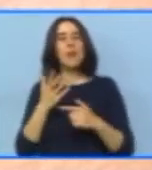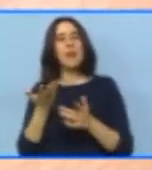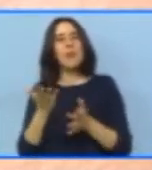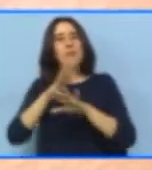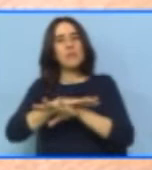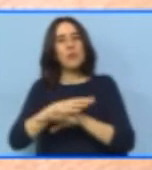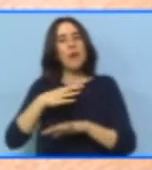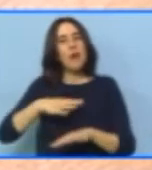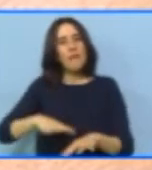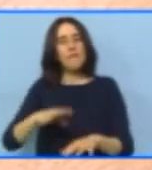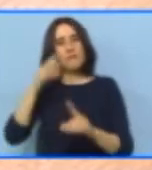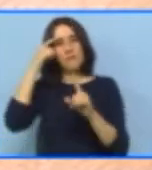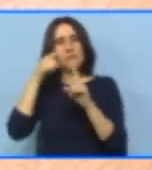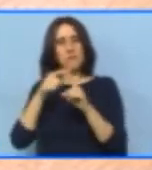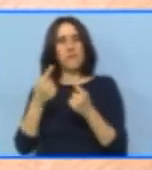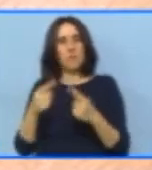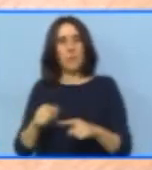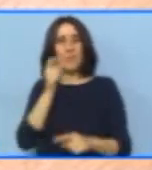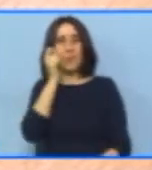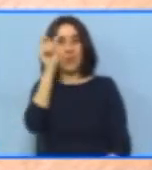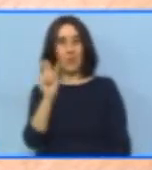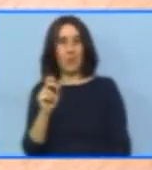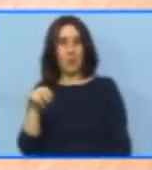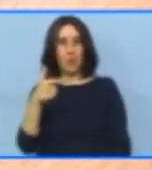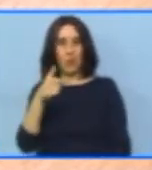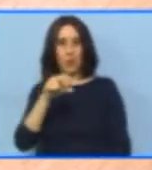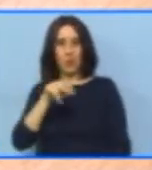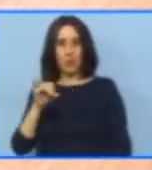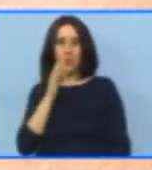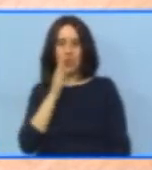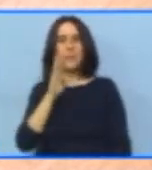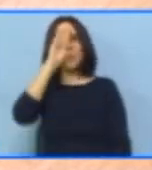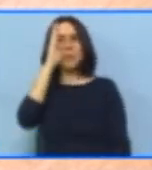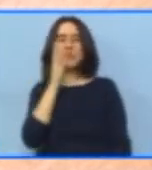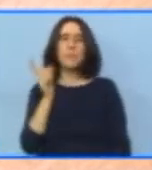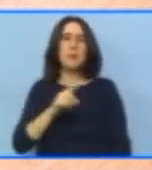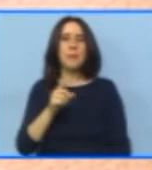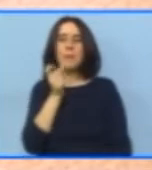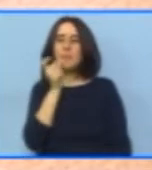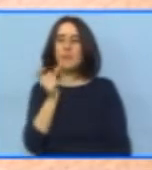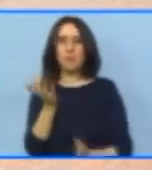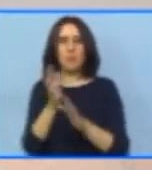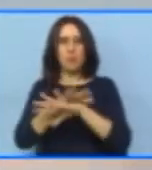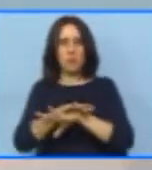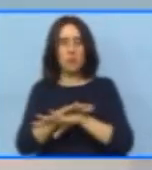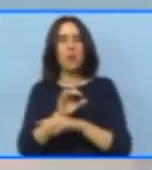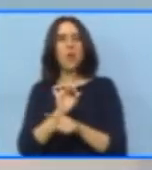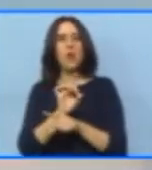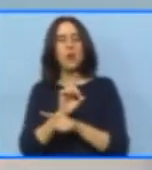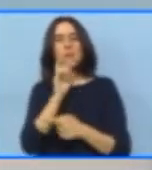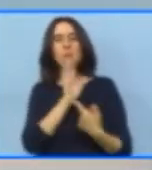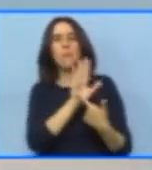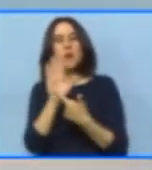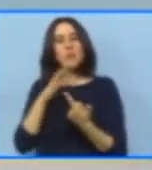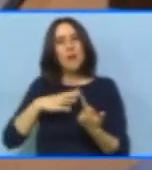intencionalidade. O Papa, como lembrou o António, tem referido várias vezes esta palavra da revolução, mostrando uma